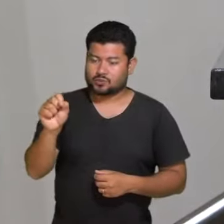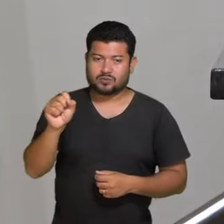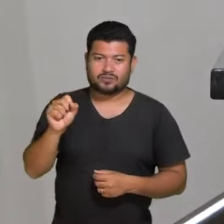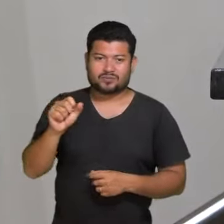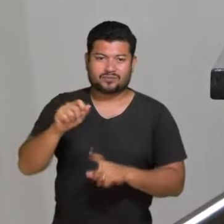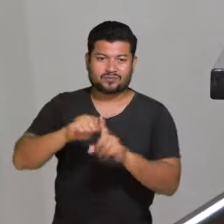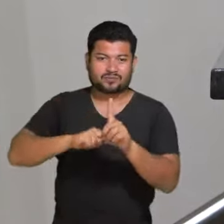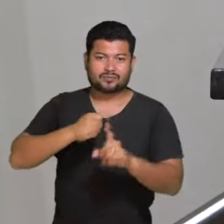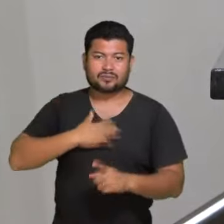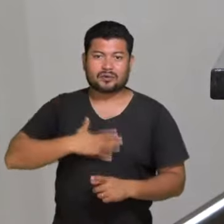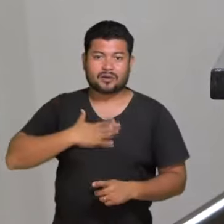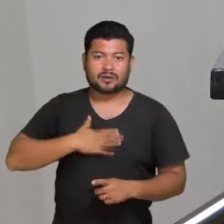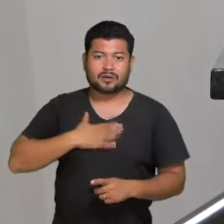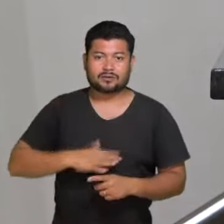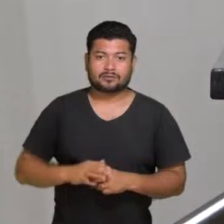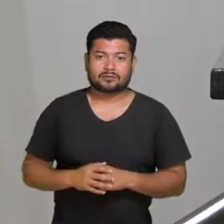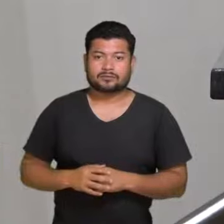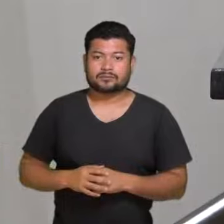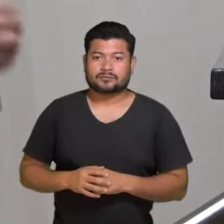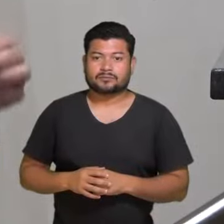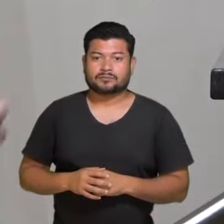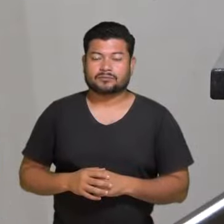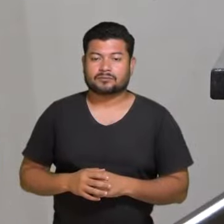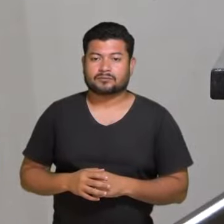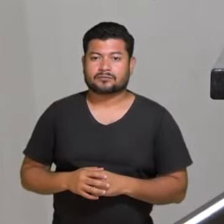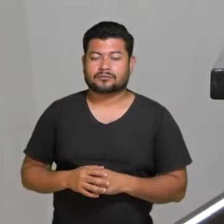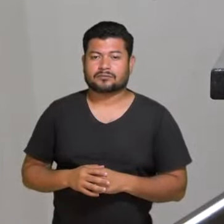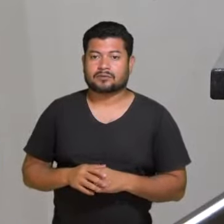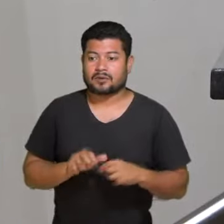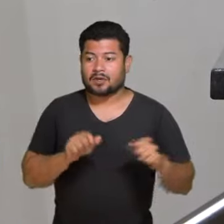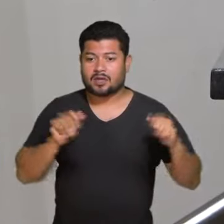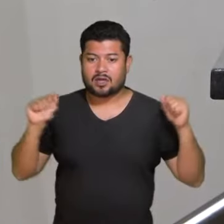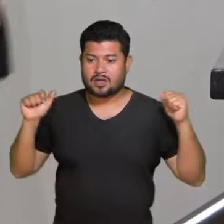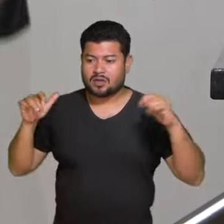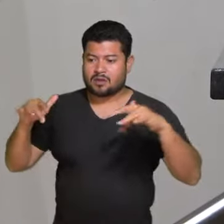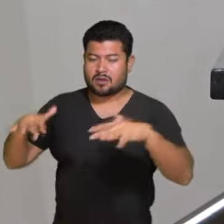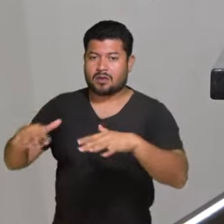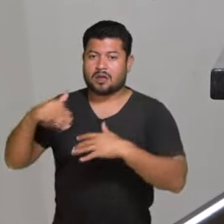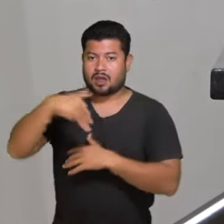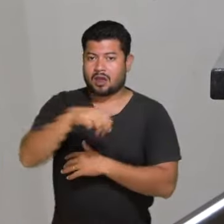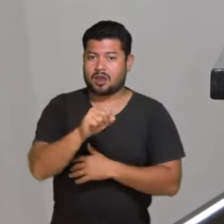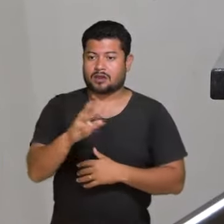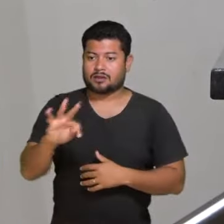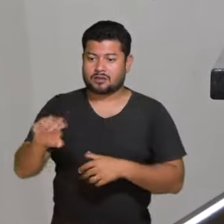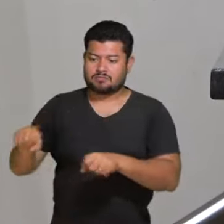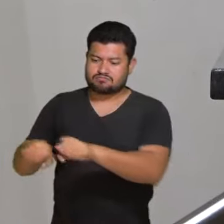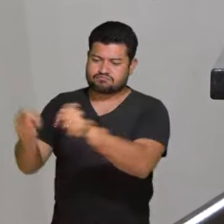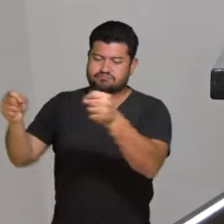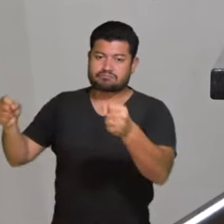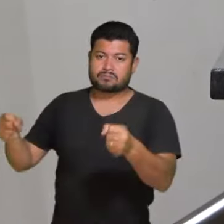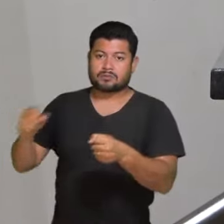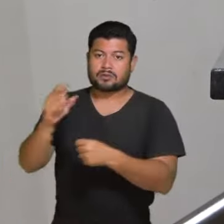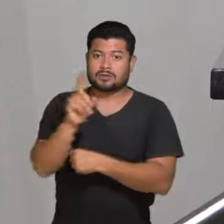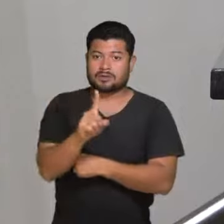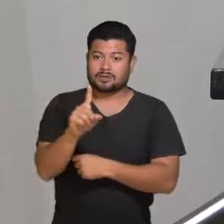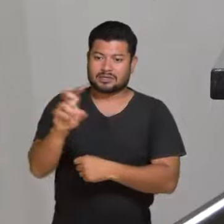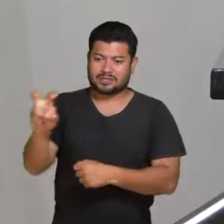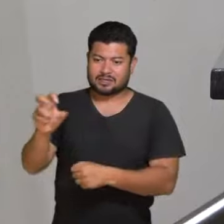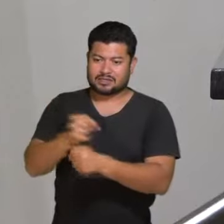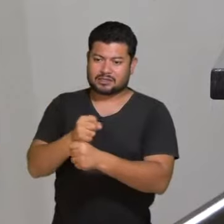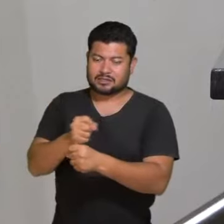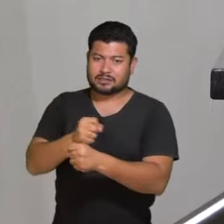o governo e o mandato do Bolsonaro. MST destrói 15 anos